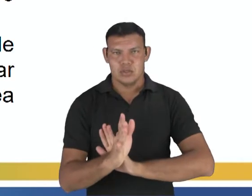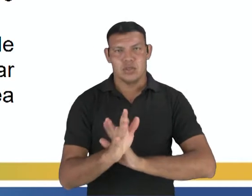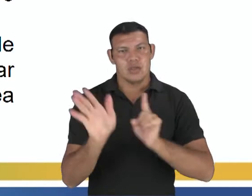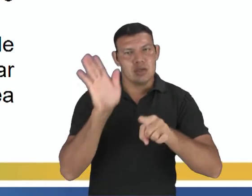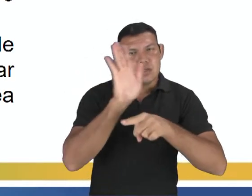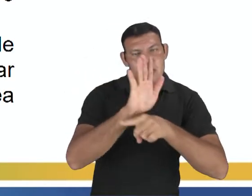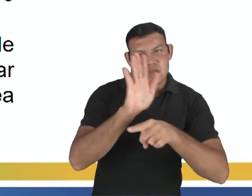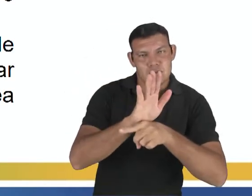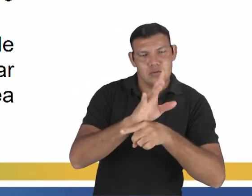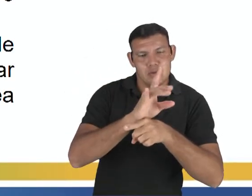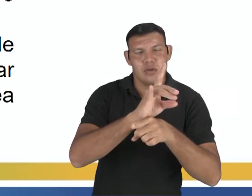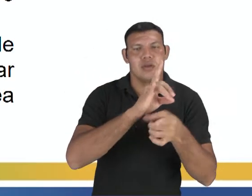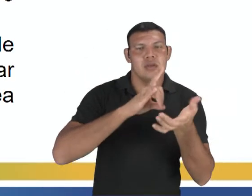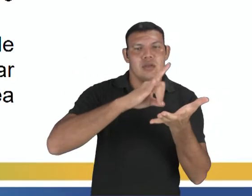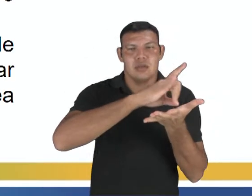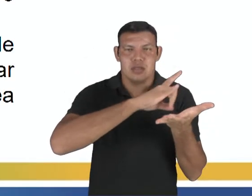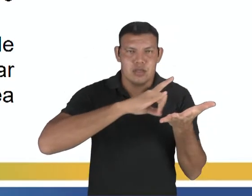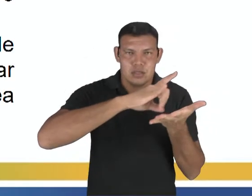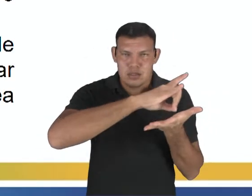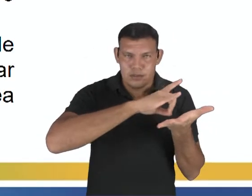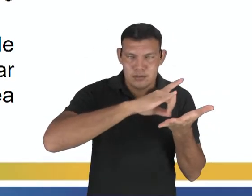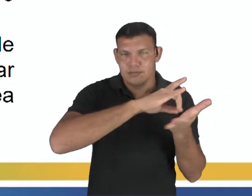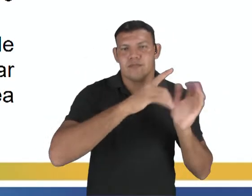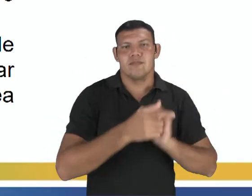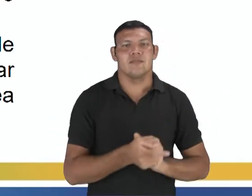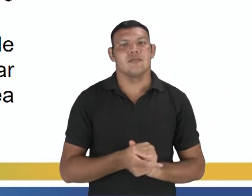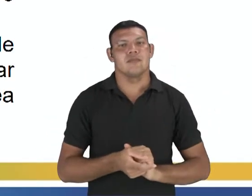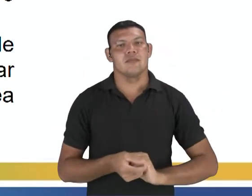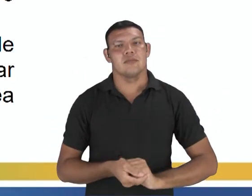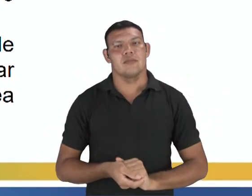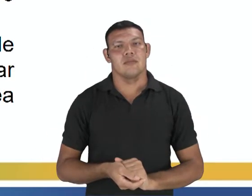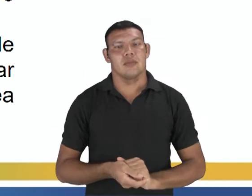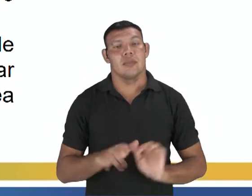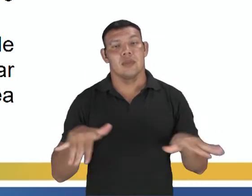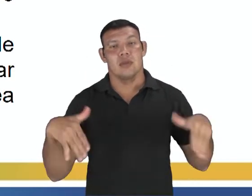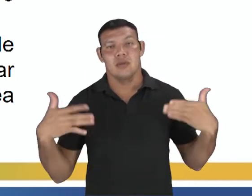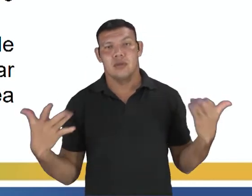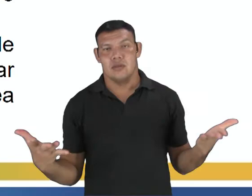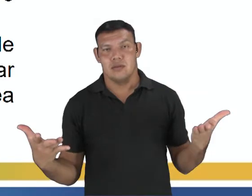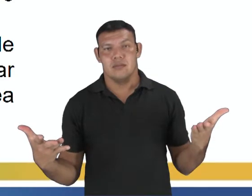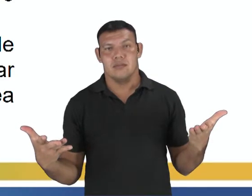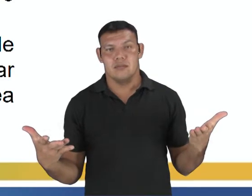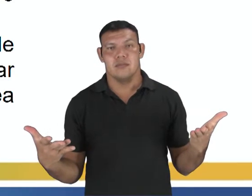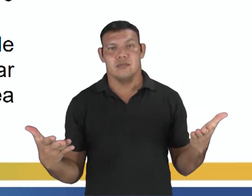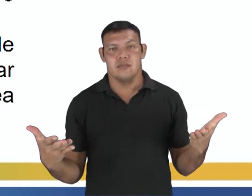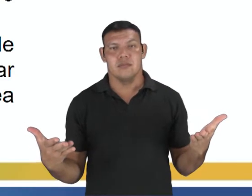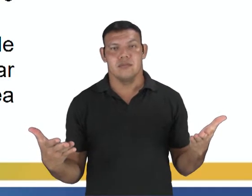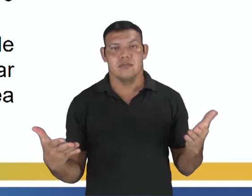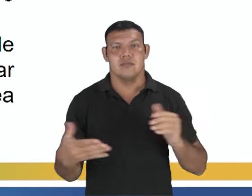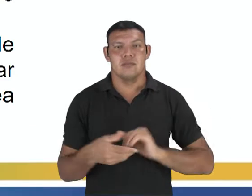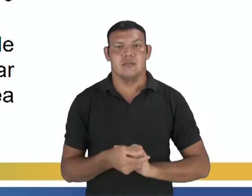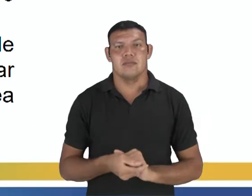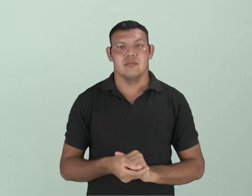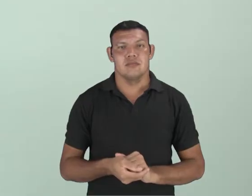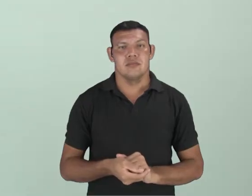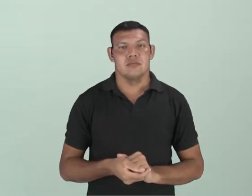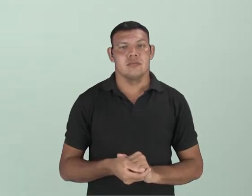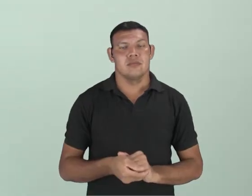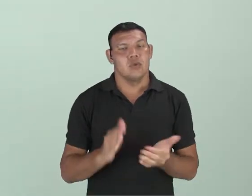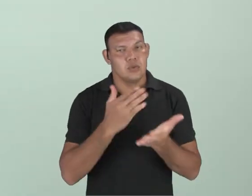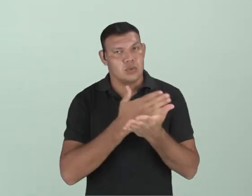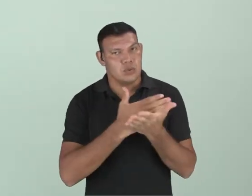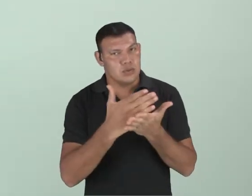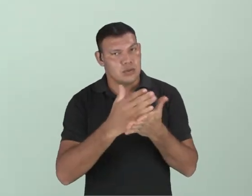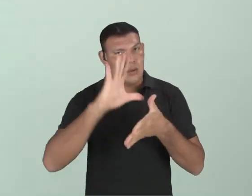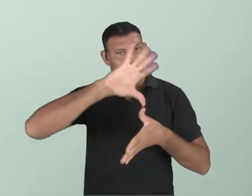contribuições na área de design, de novos materiais, gestão e produção. Então, após o início